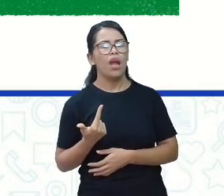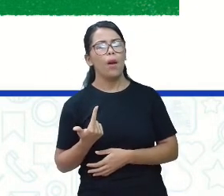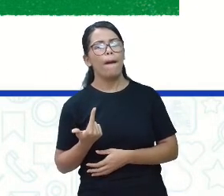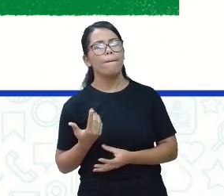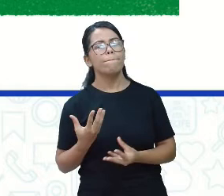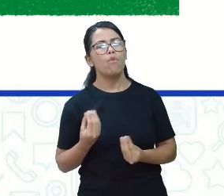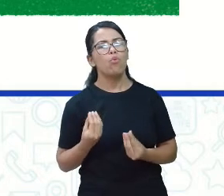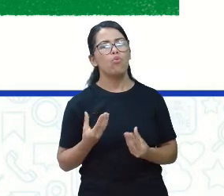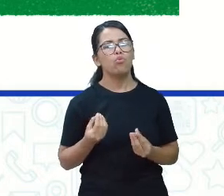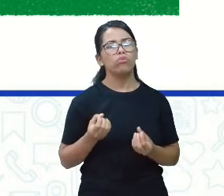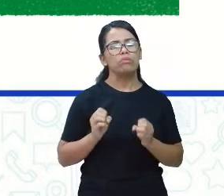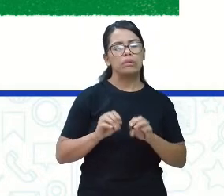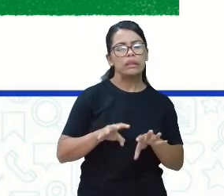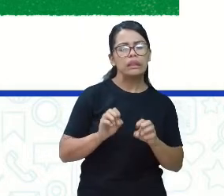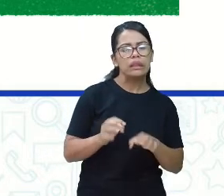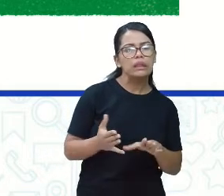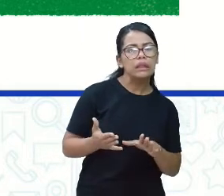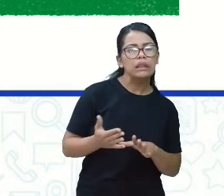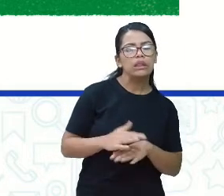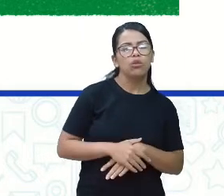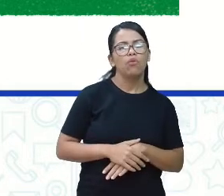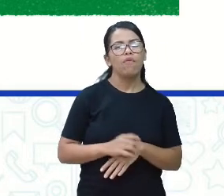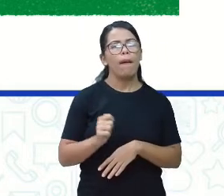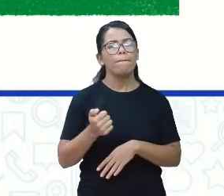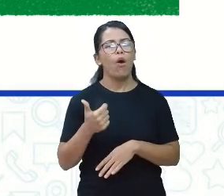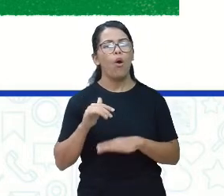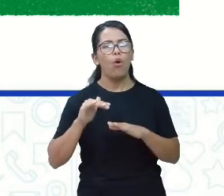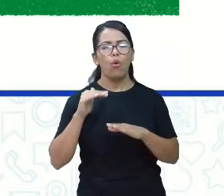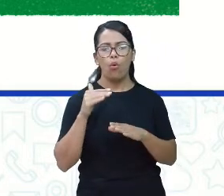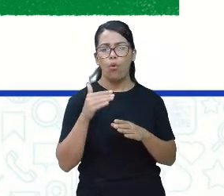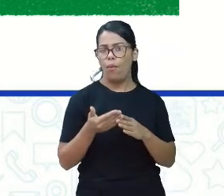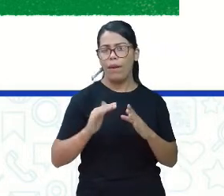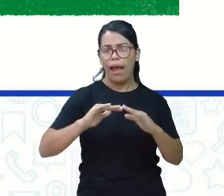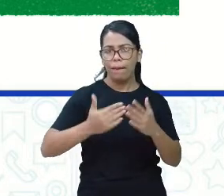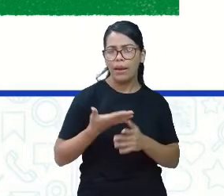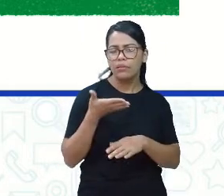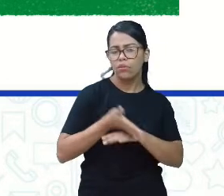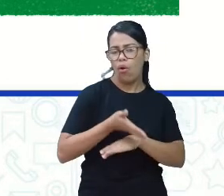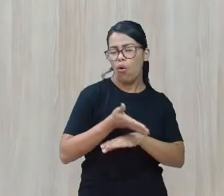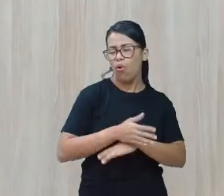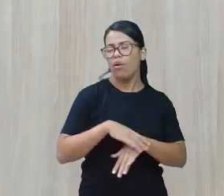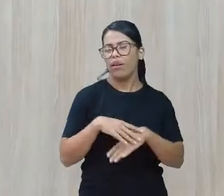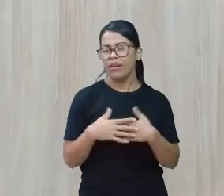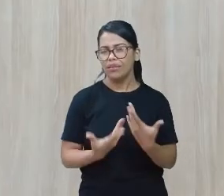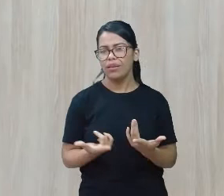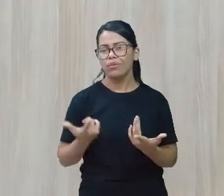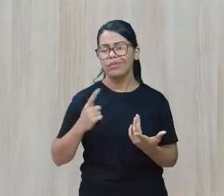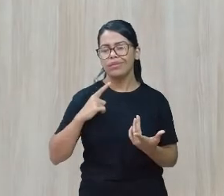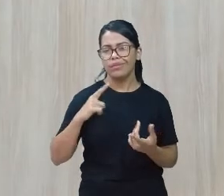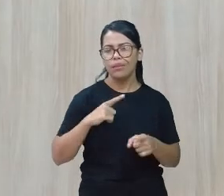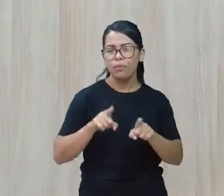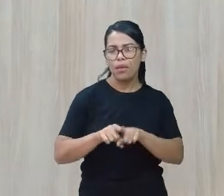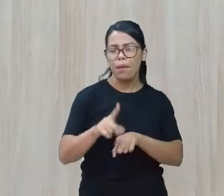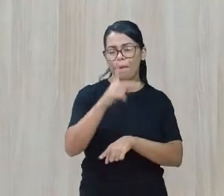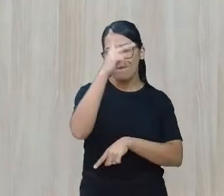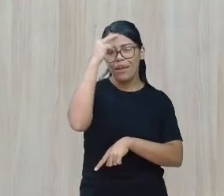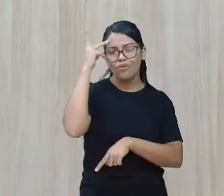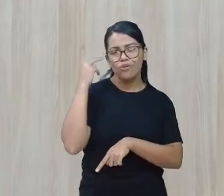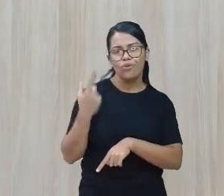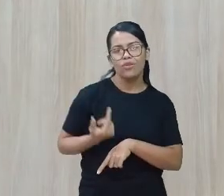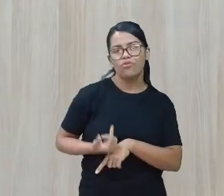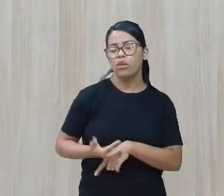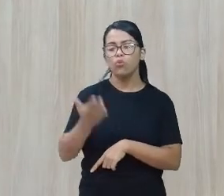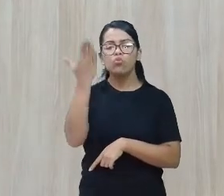muitas vezes com o mau uso dos métodos contraceptivos. Então, será que realmente acontece